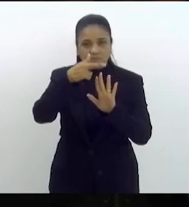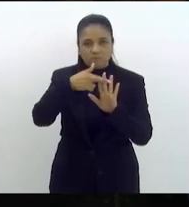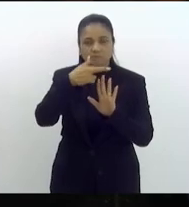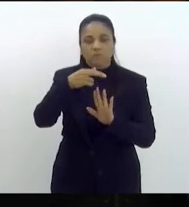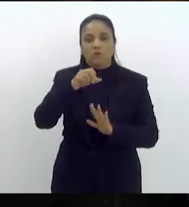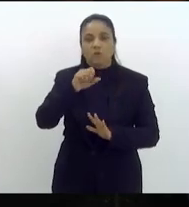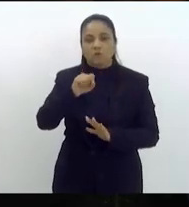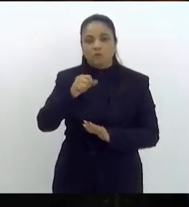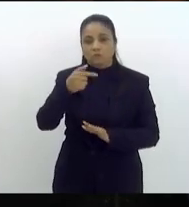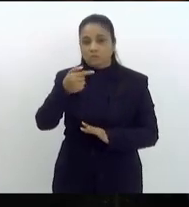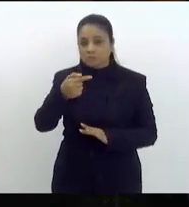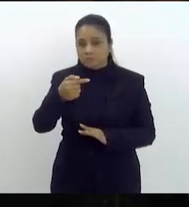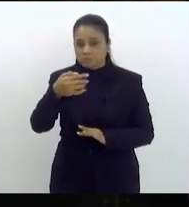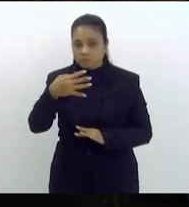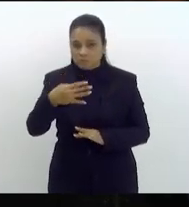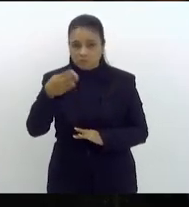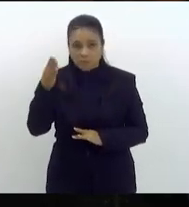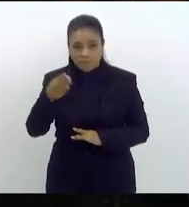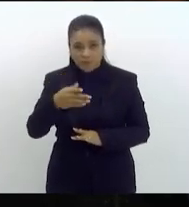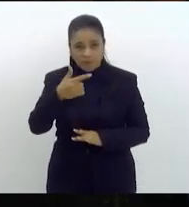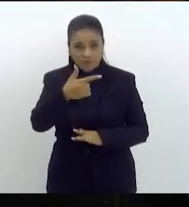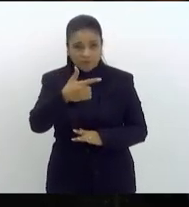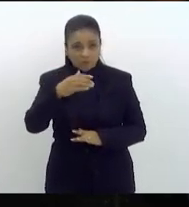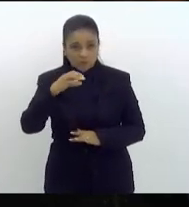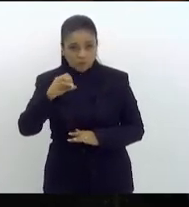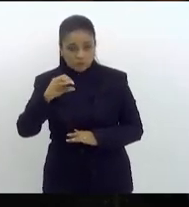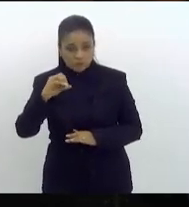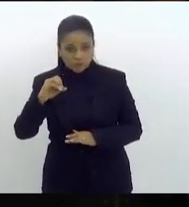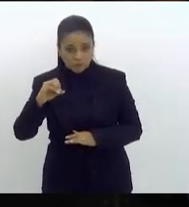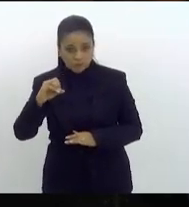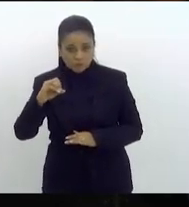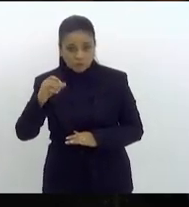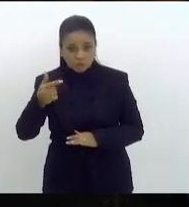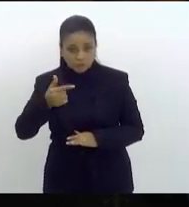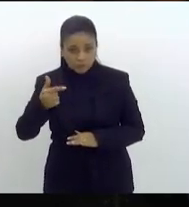de 22 e por que